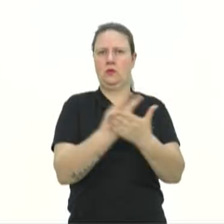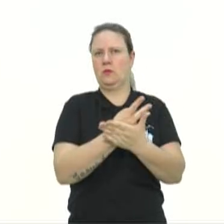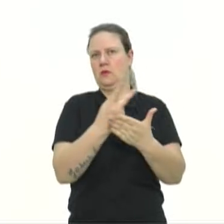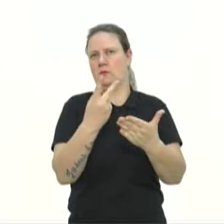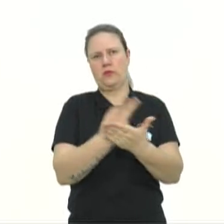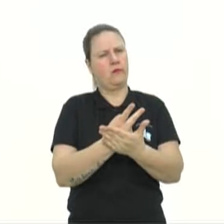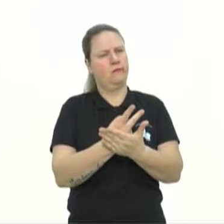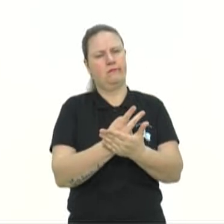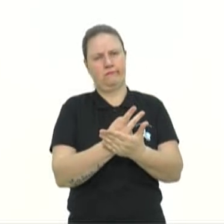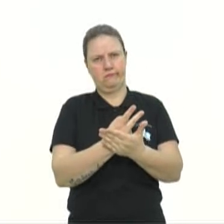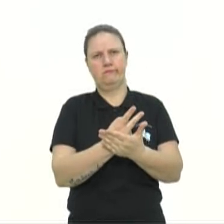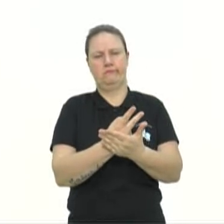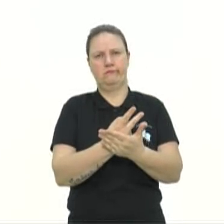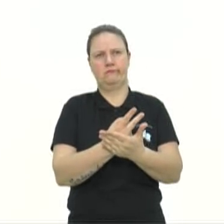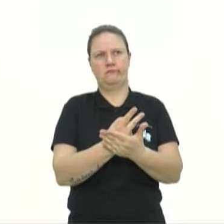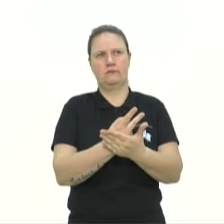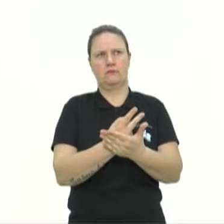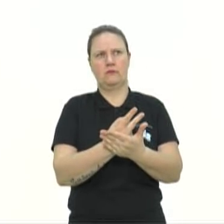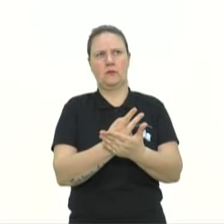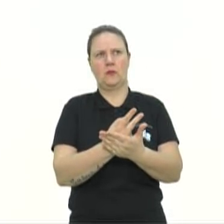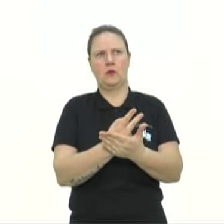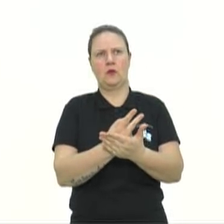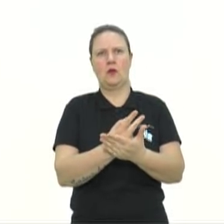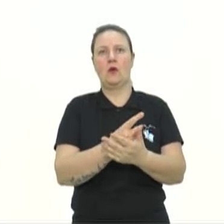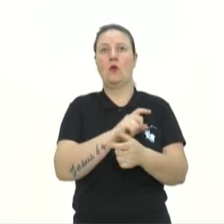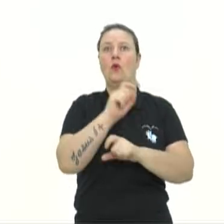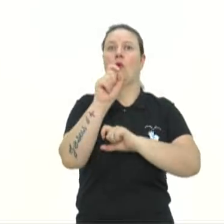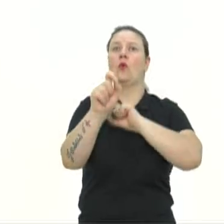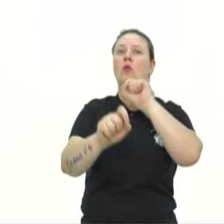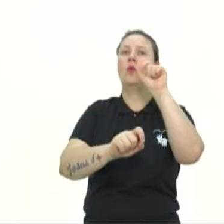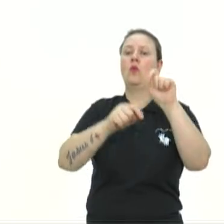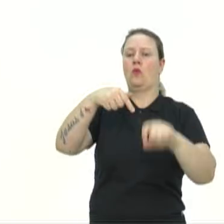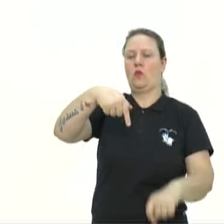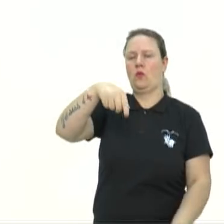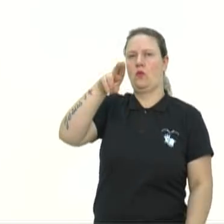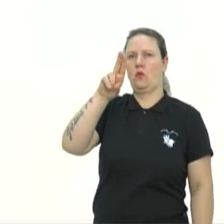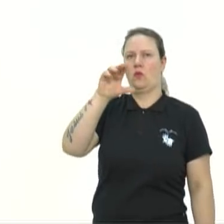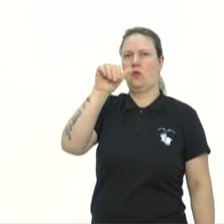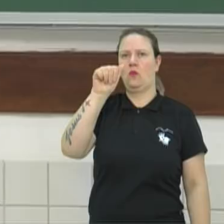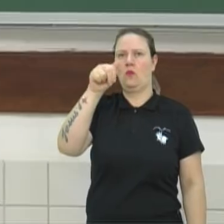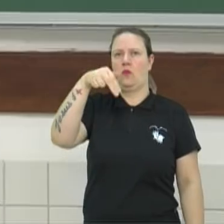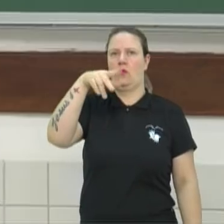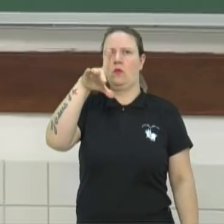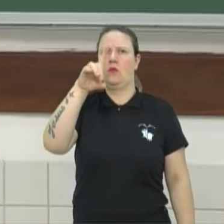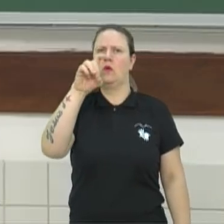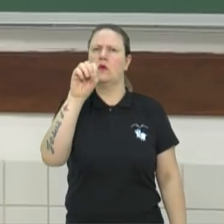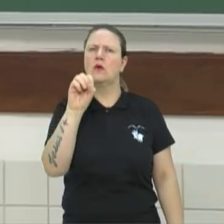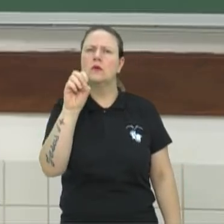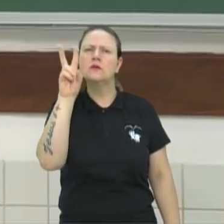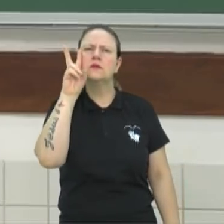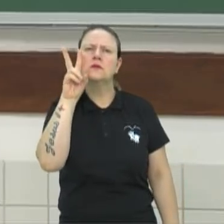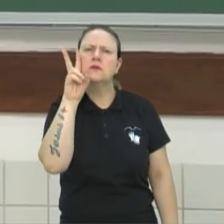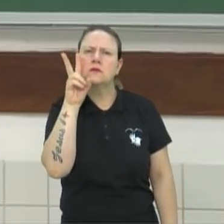um uso de conformidade, é aquela que inicia com quando. Você lembra o nome das orações que iniciam com quando?